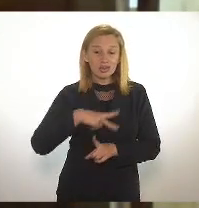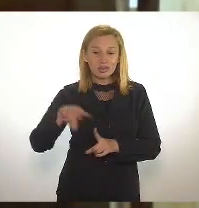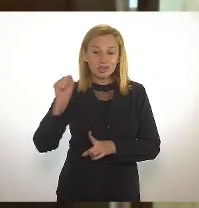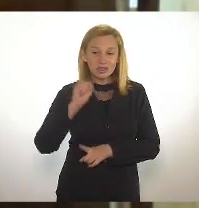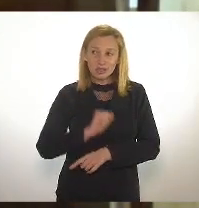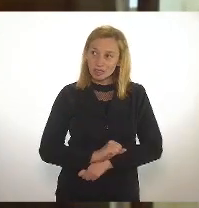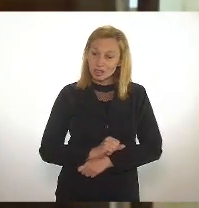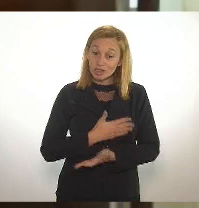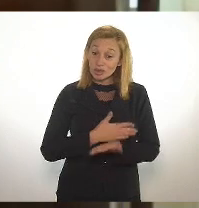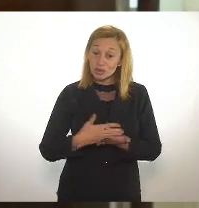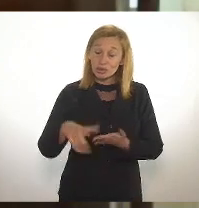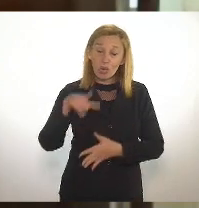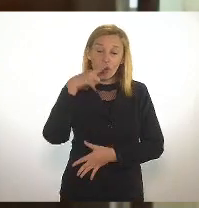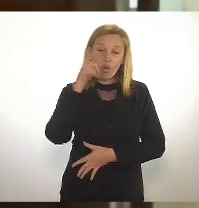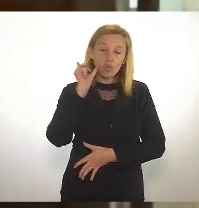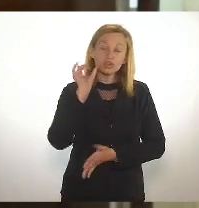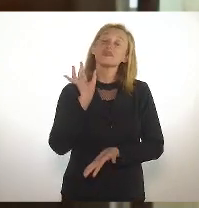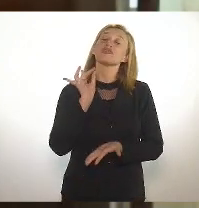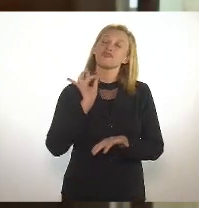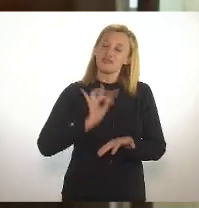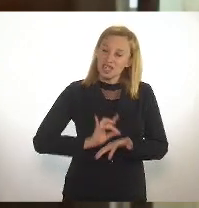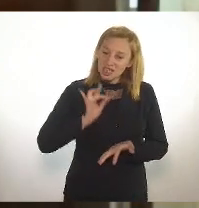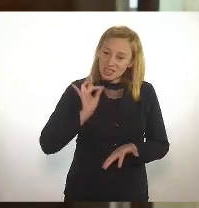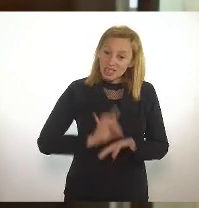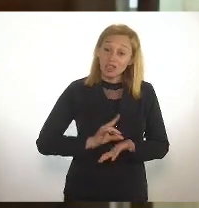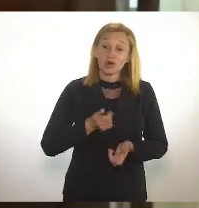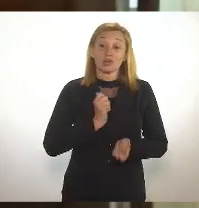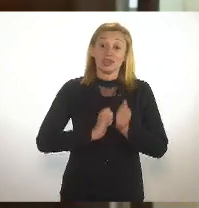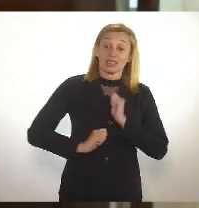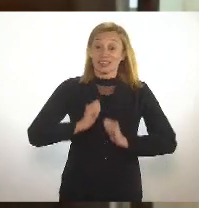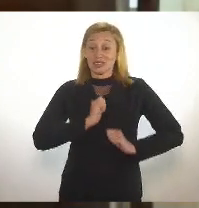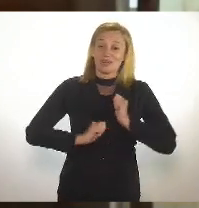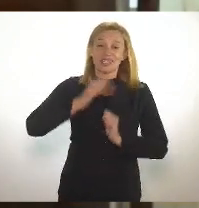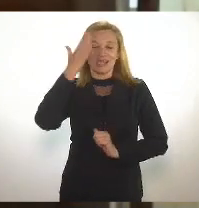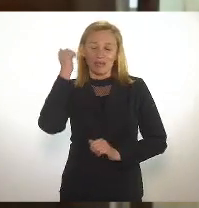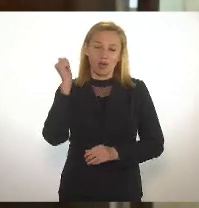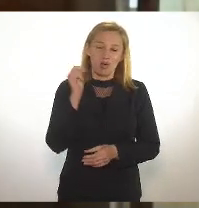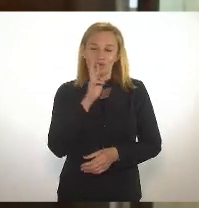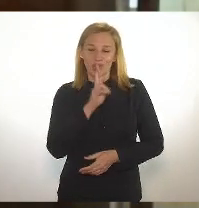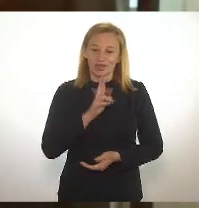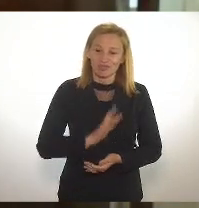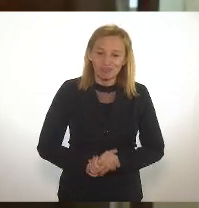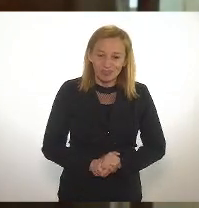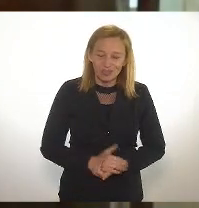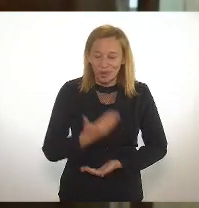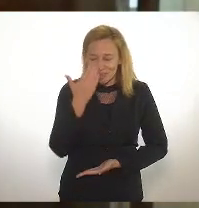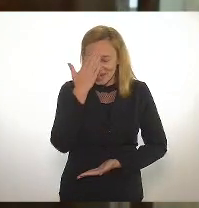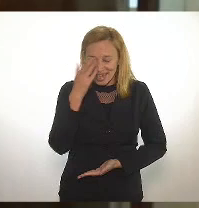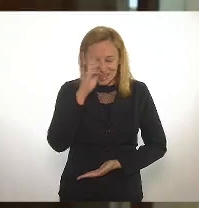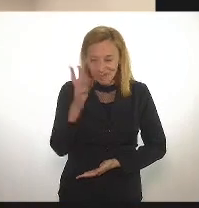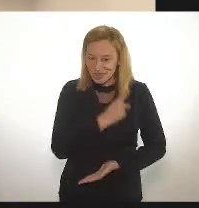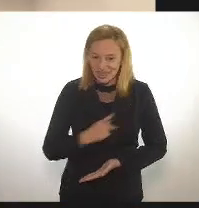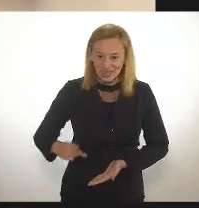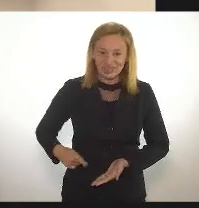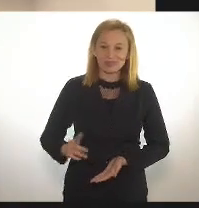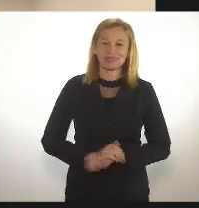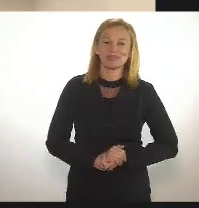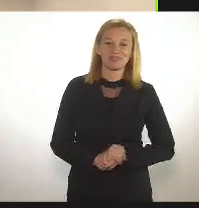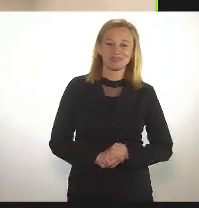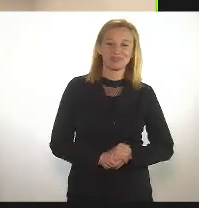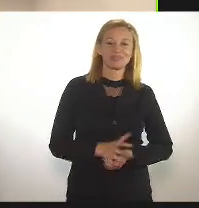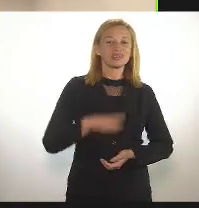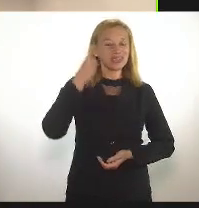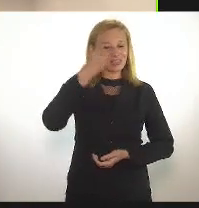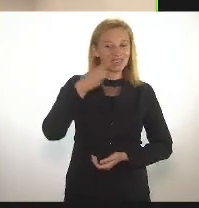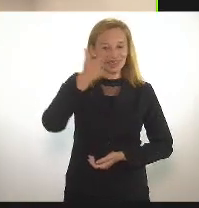ontem, porque, realmente, eu estou ansioso para saber esse resultado. Muito obrigado, presidente.